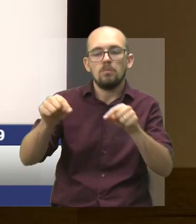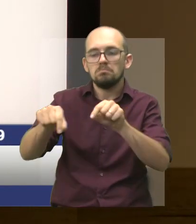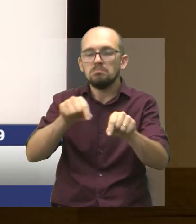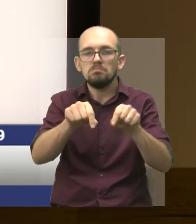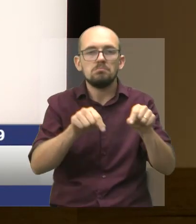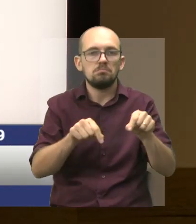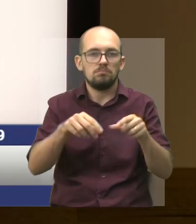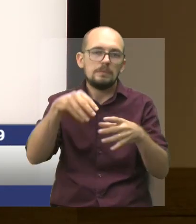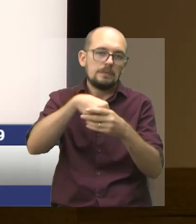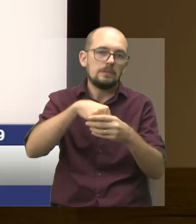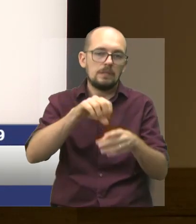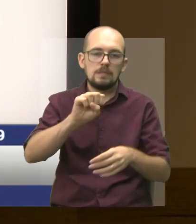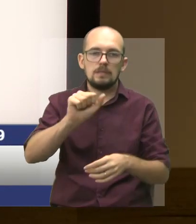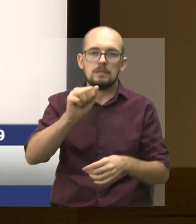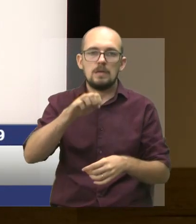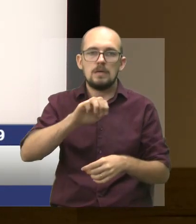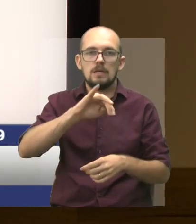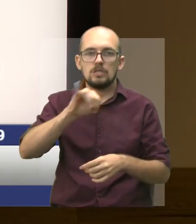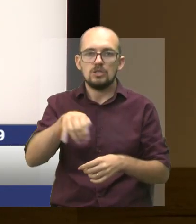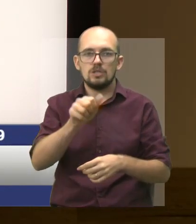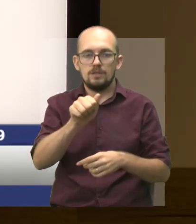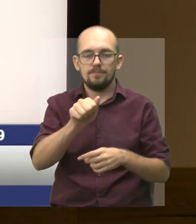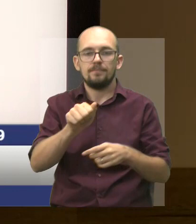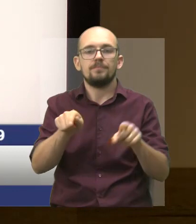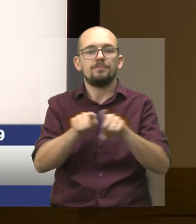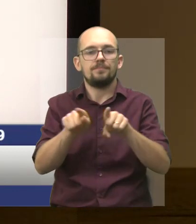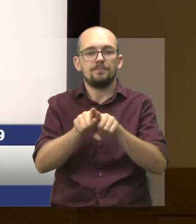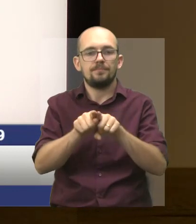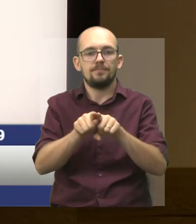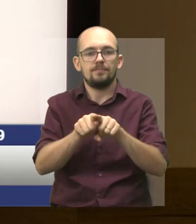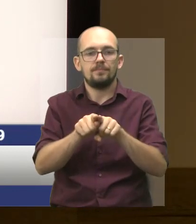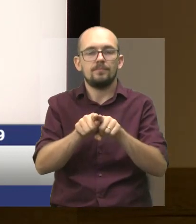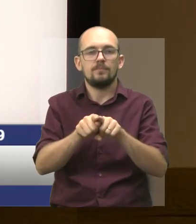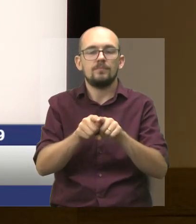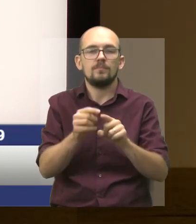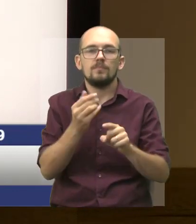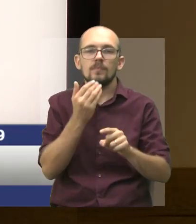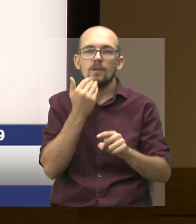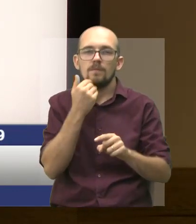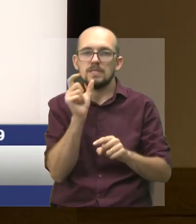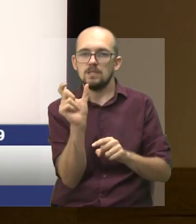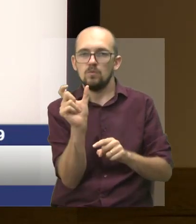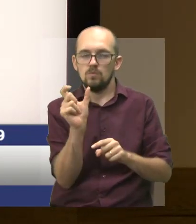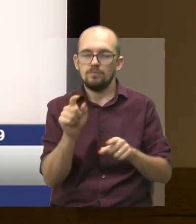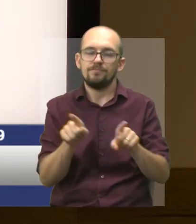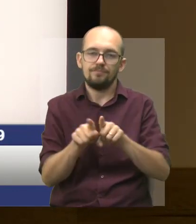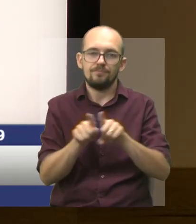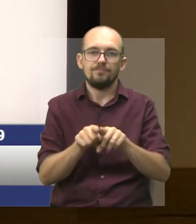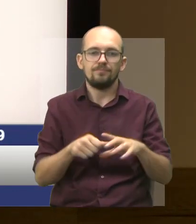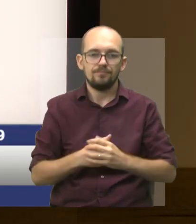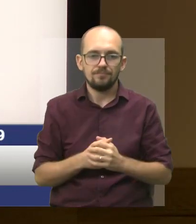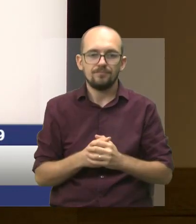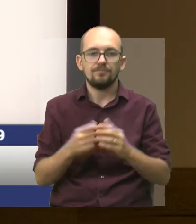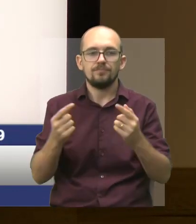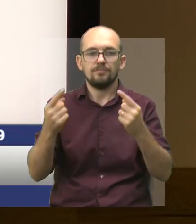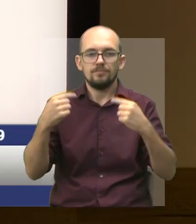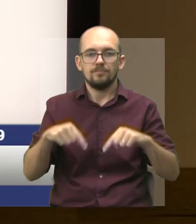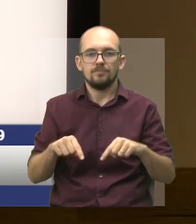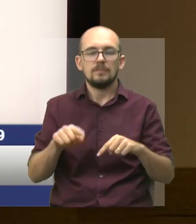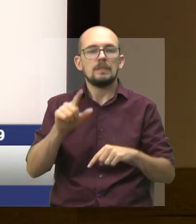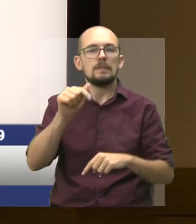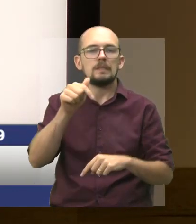do órgão e também o ticket de refeição. E 17 mil para